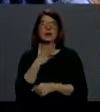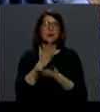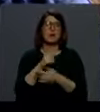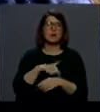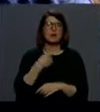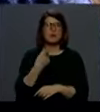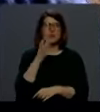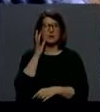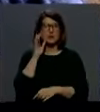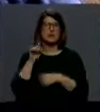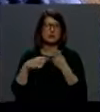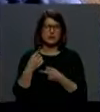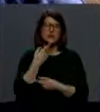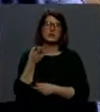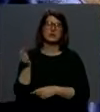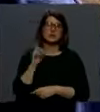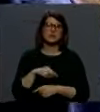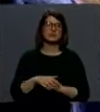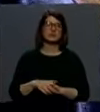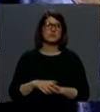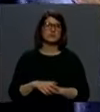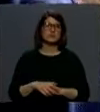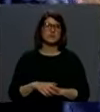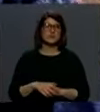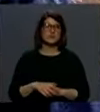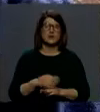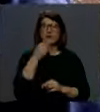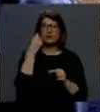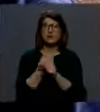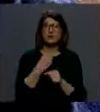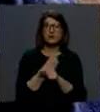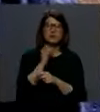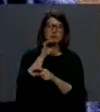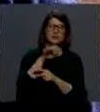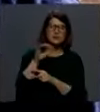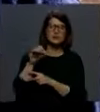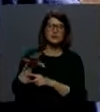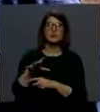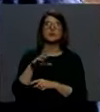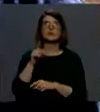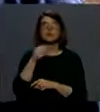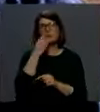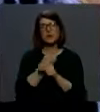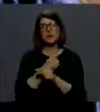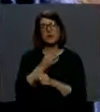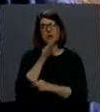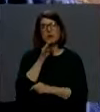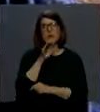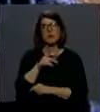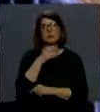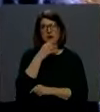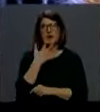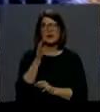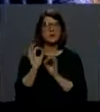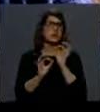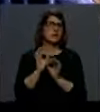tela, mas depois temos que vir outra vez. Aparelhar comida, para as comer agora, para comer amanhã de manhã, e tratar,